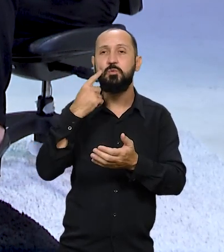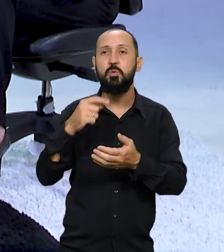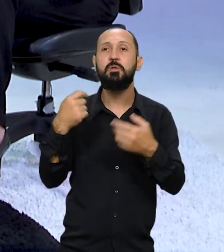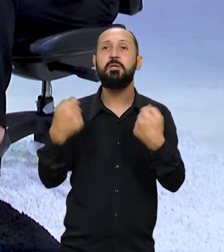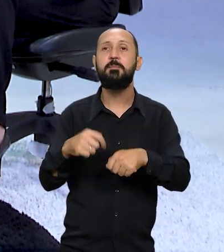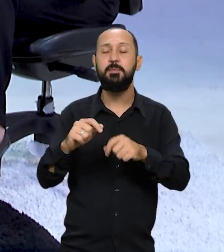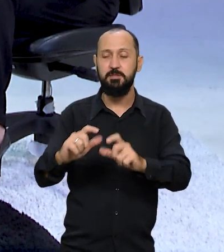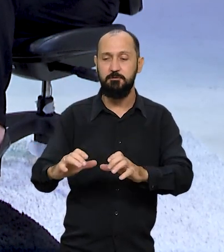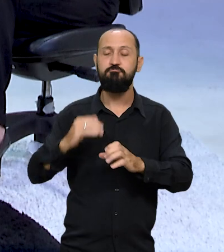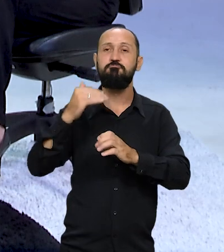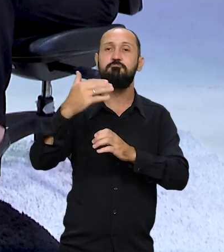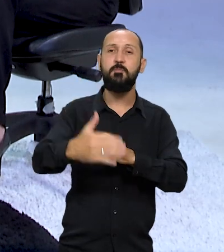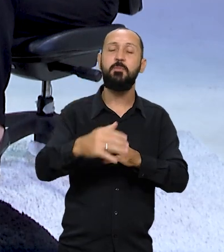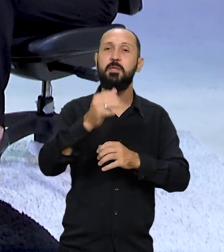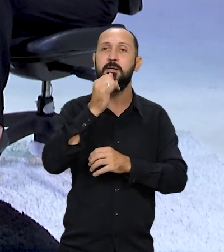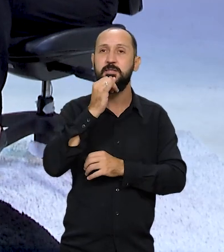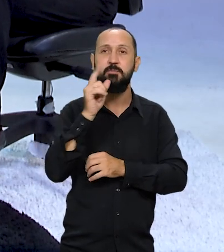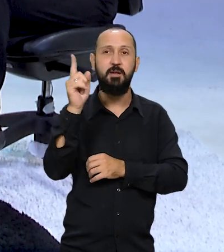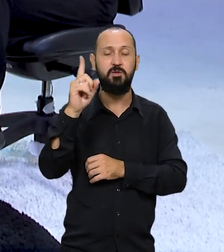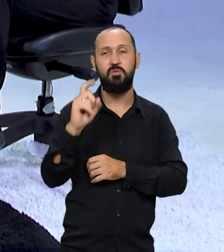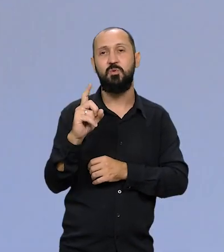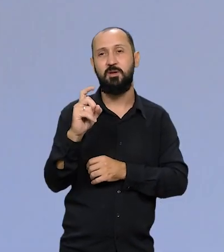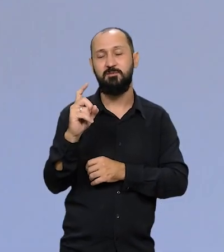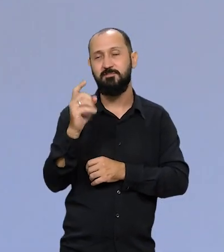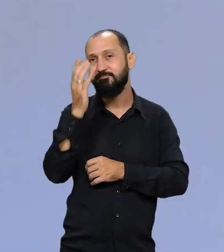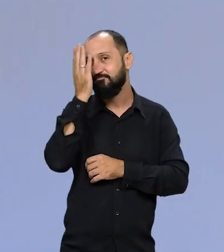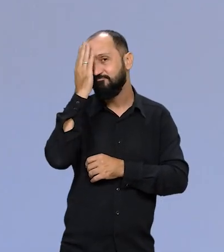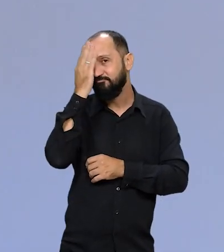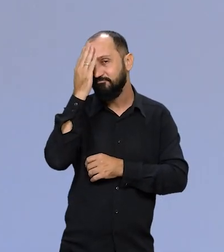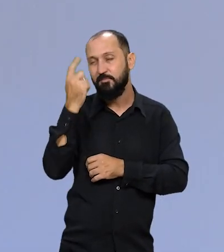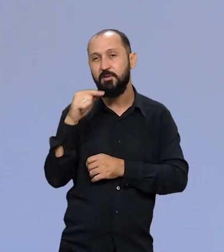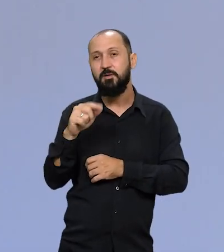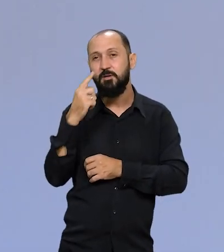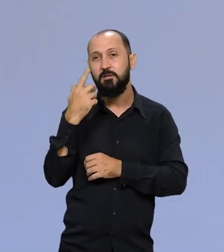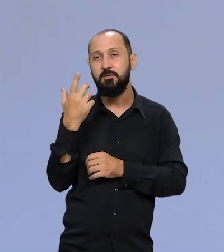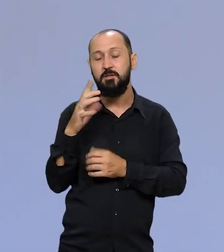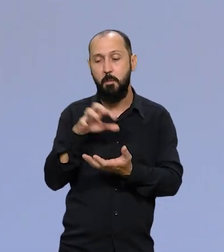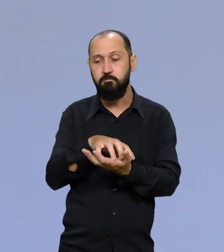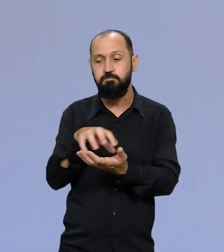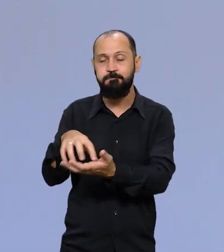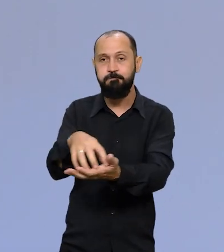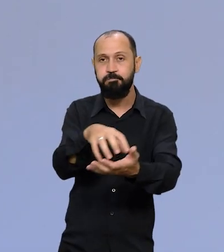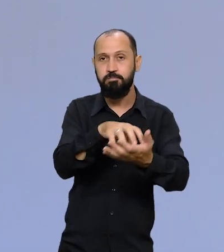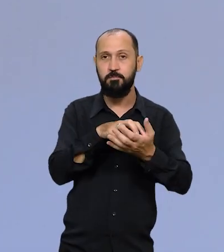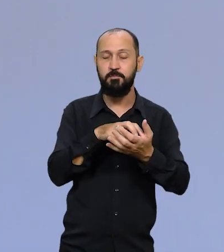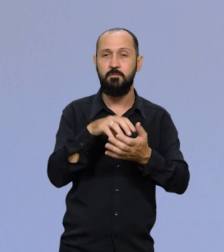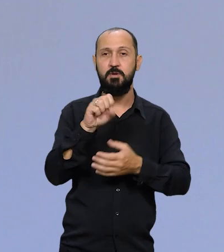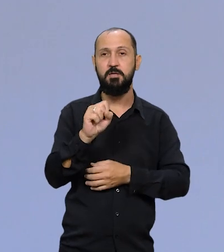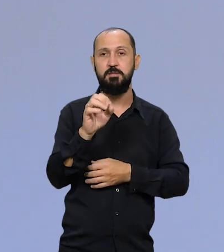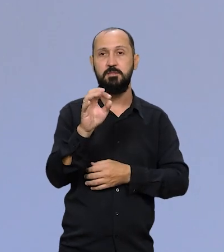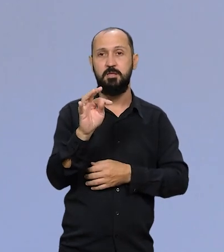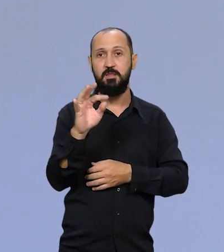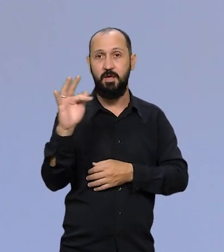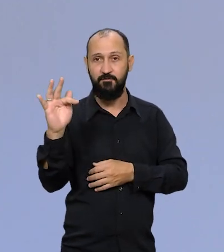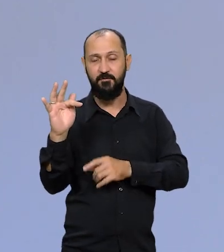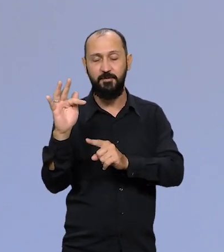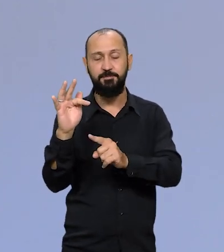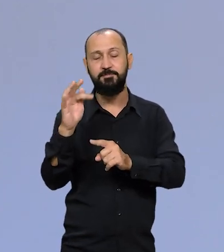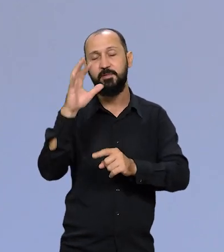Federal quando do julgamento do caso Raposa Serra do Sol. O Supremo enfrenta a matéria, enfrenta a